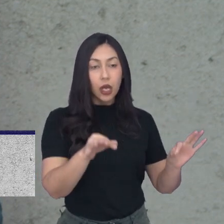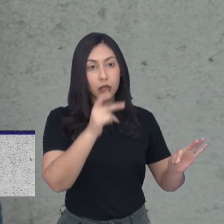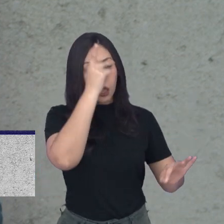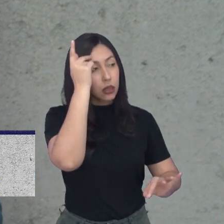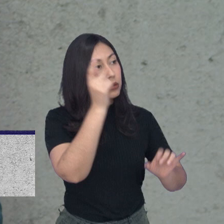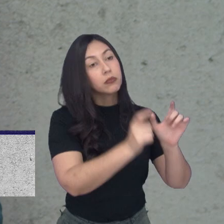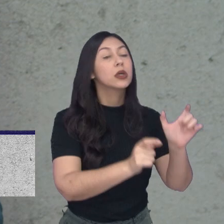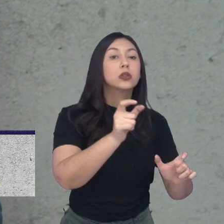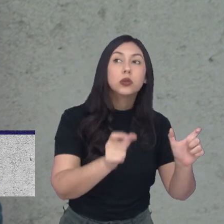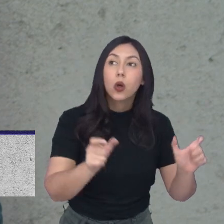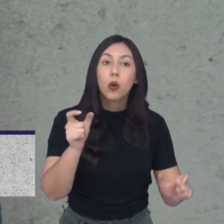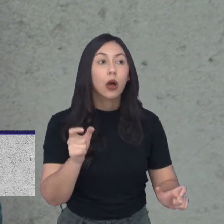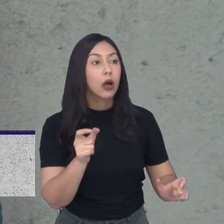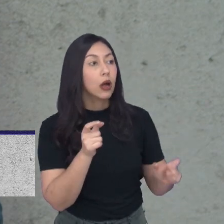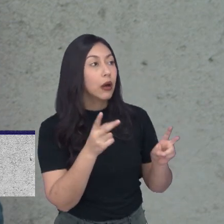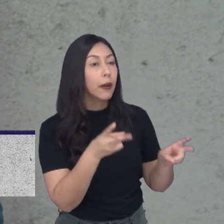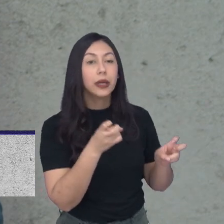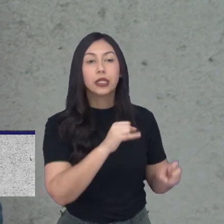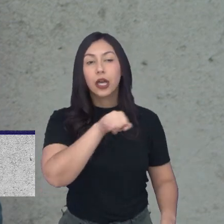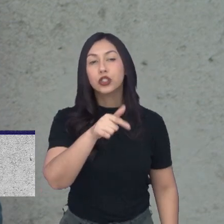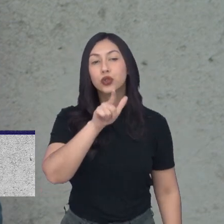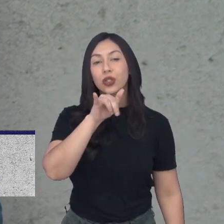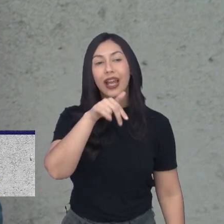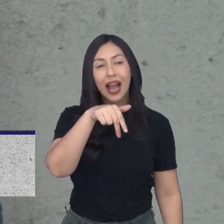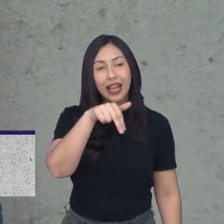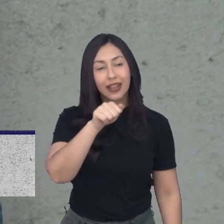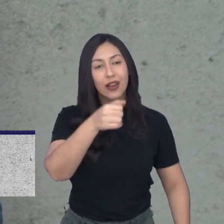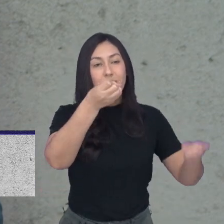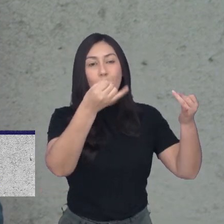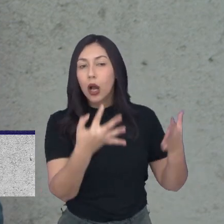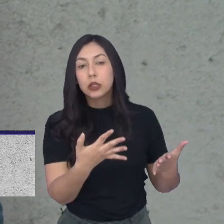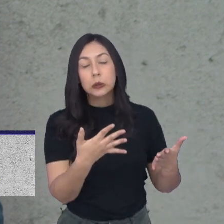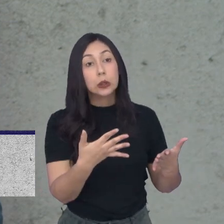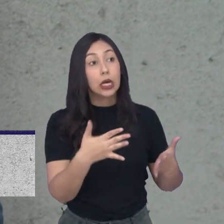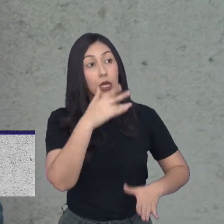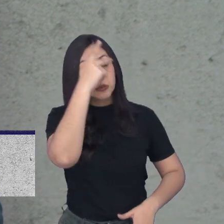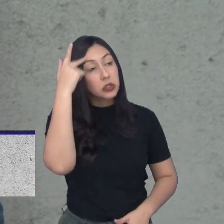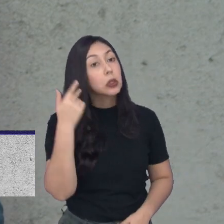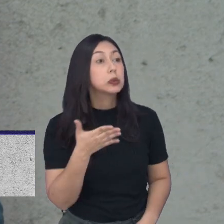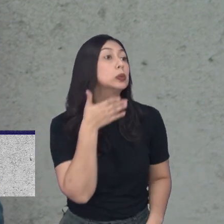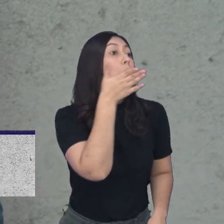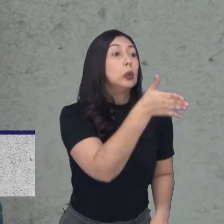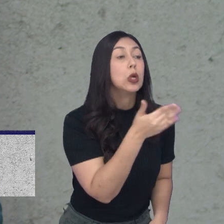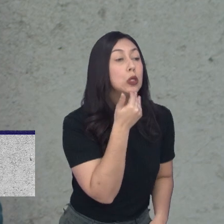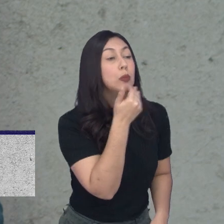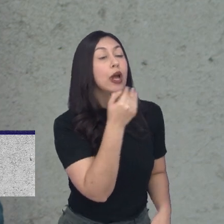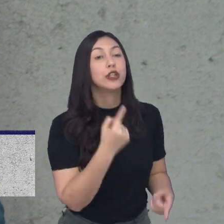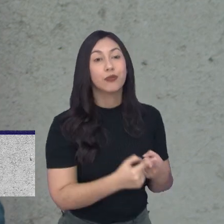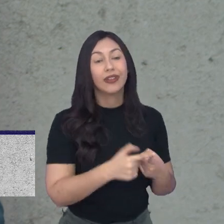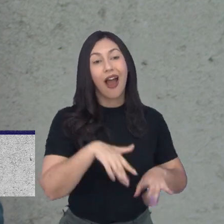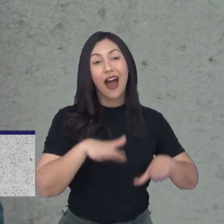mais, você acaba encontrando, a Juliana estava comentando também para a gente, que muita gente aí recorre a ela, né? Os clientes, a maioria, são pessoas